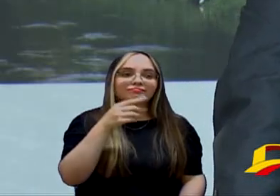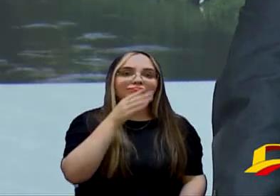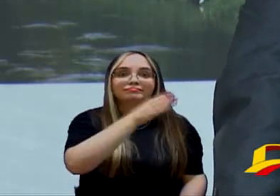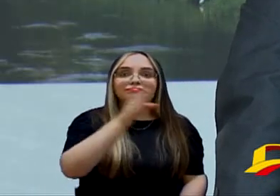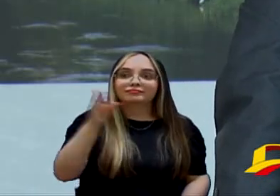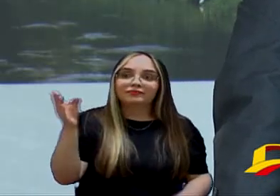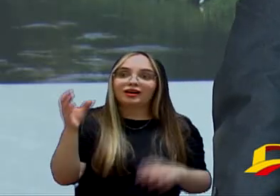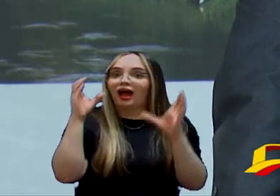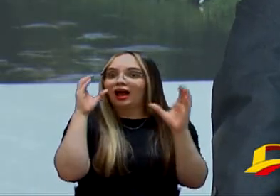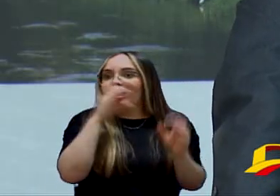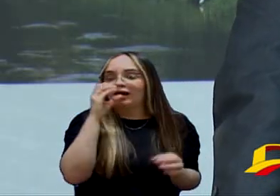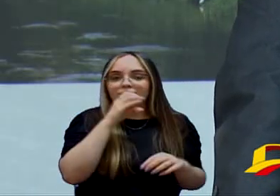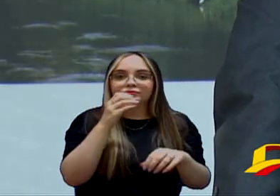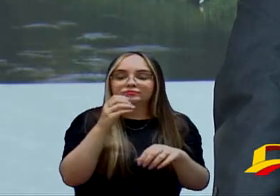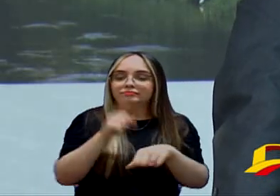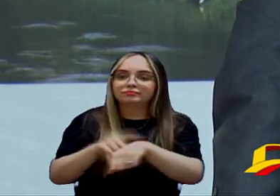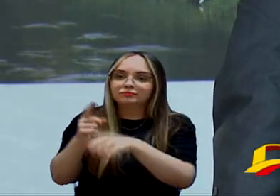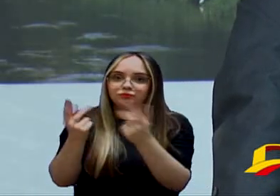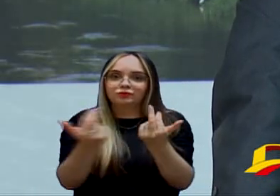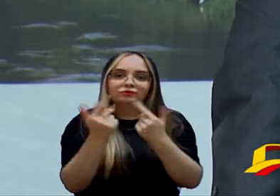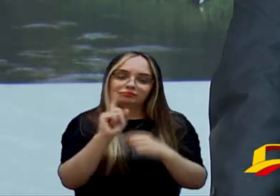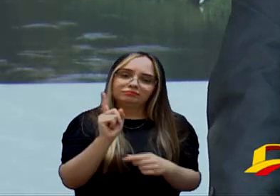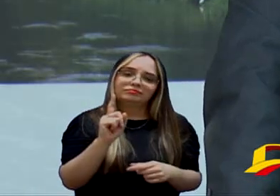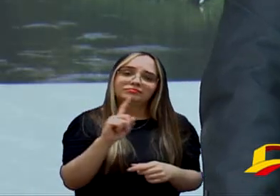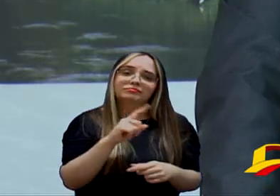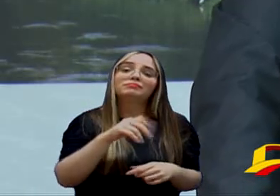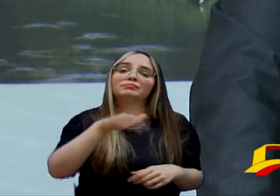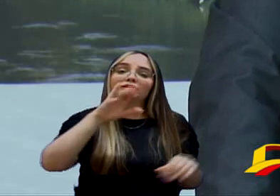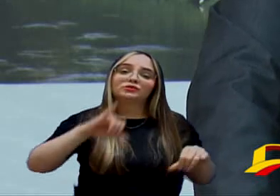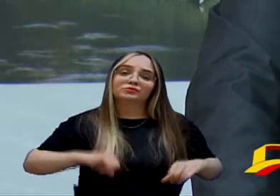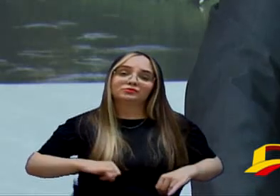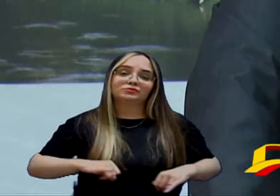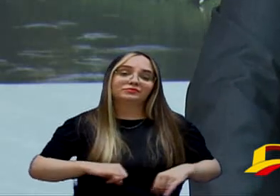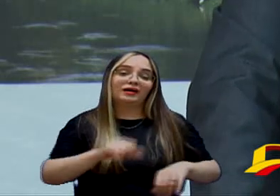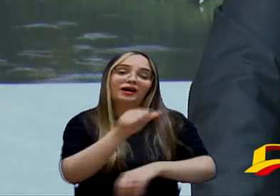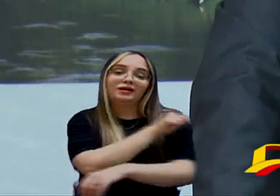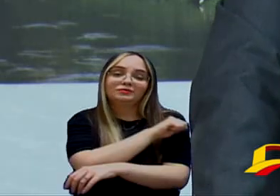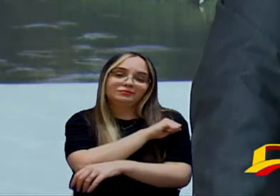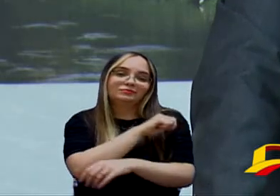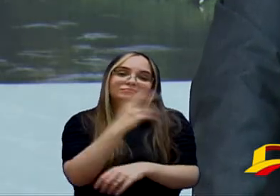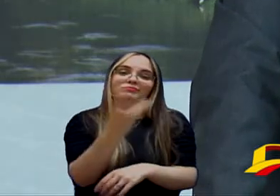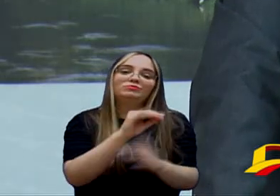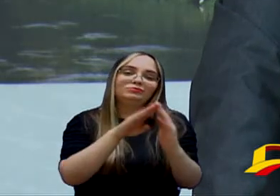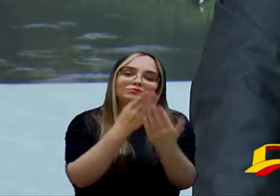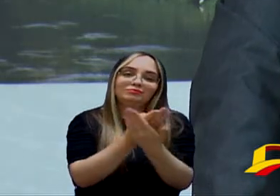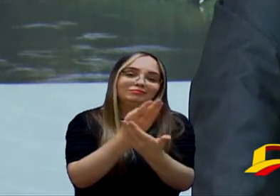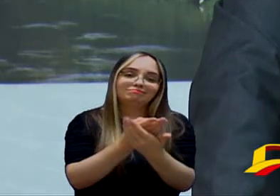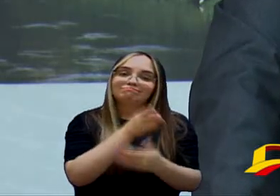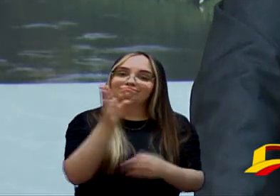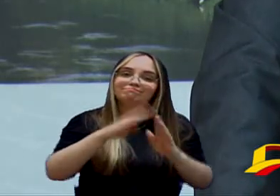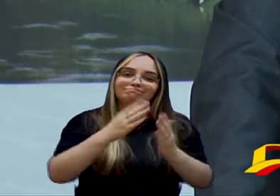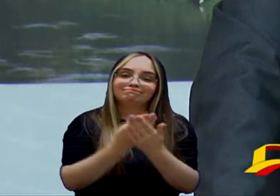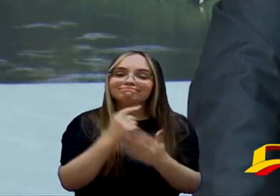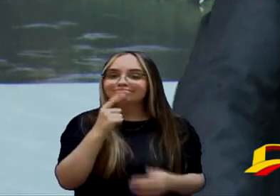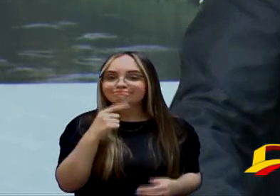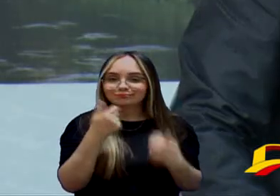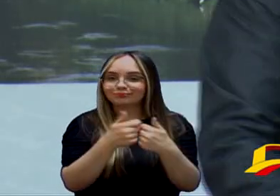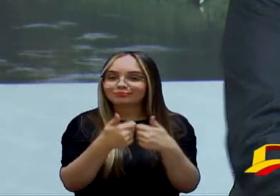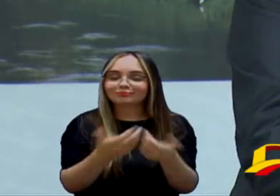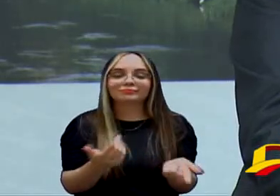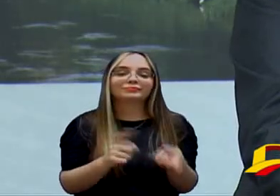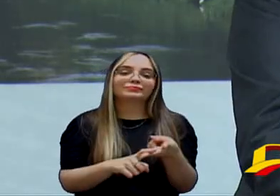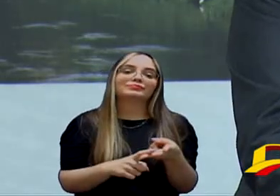tempo então quem sofre são os alunos das escolas que não tem o ônibus escolar São pessoas que necessitam passar